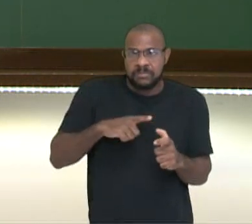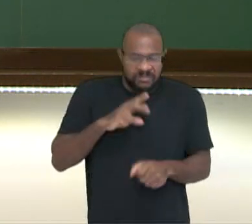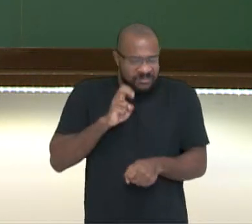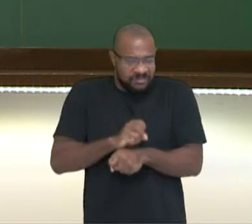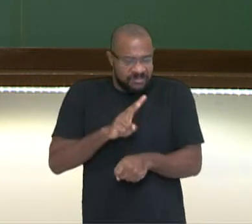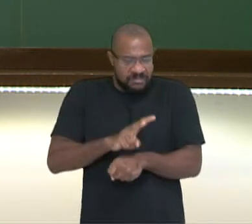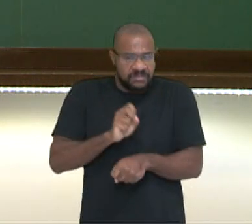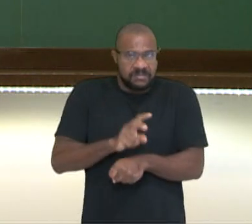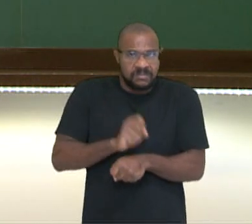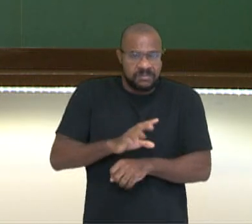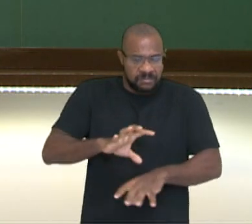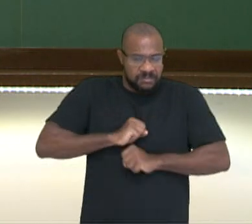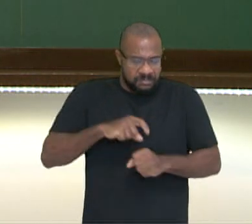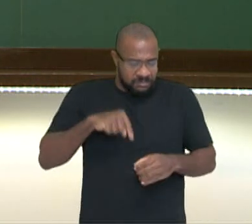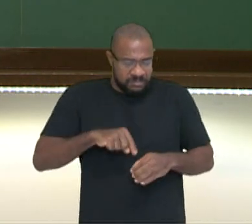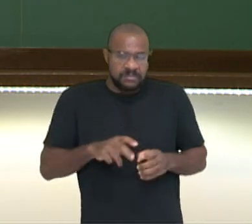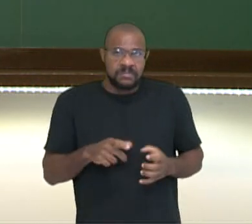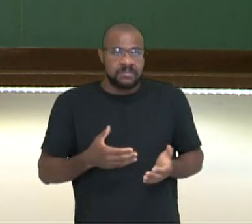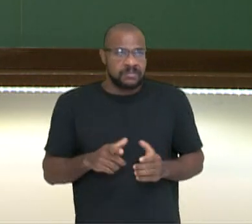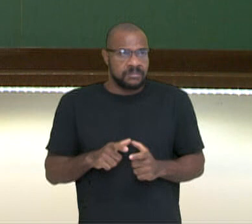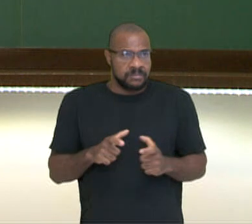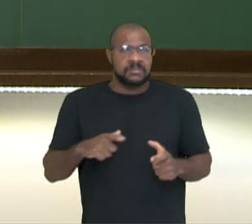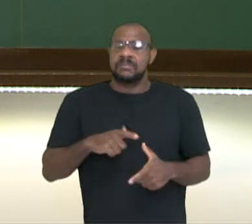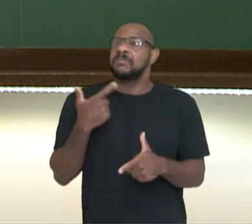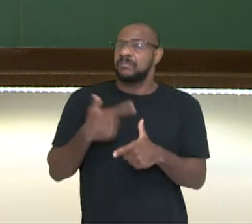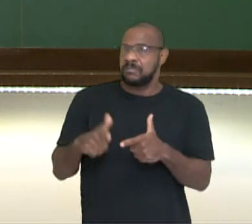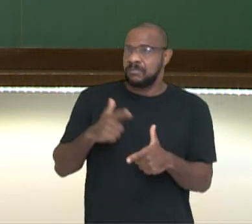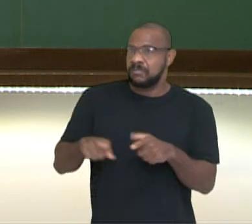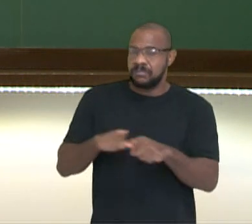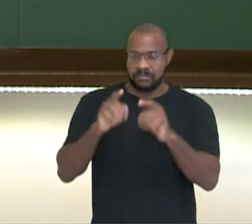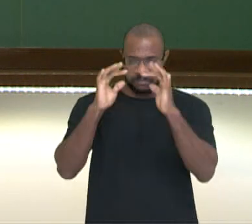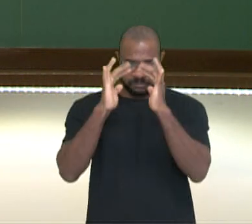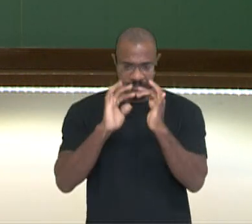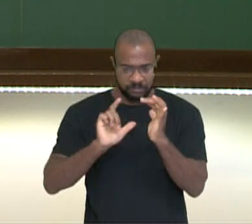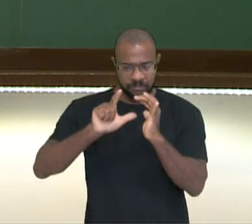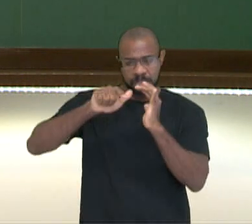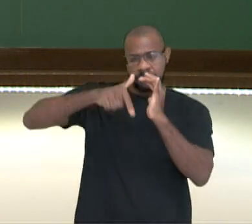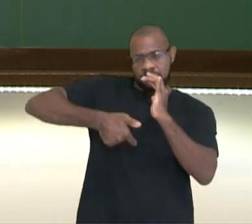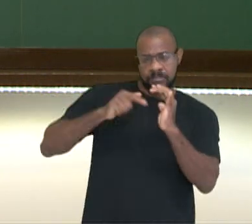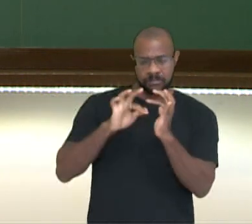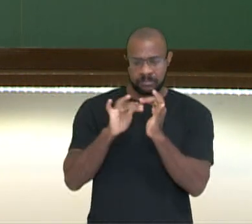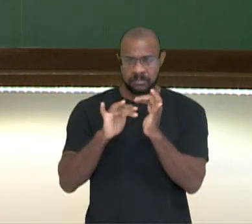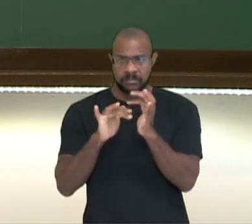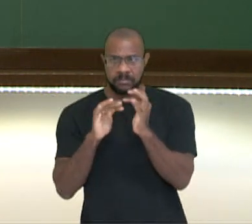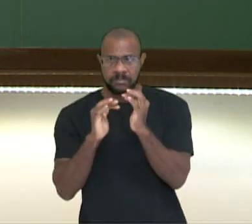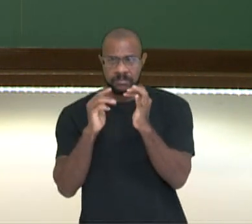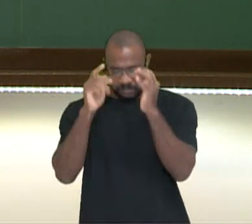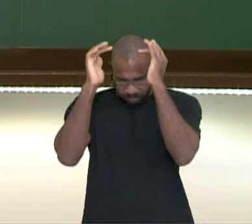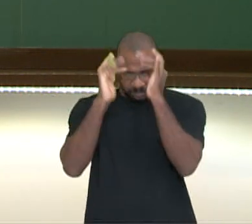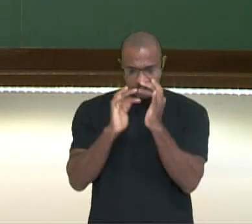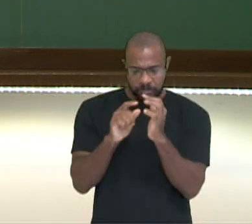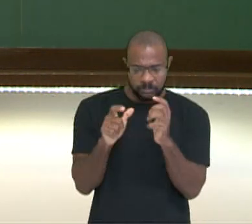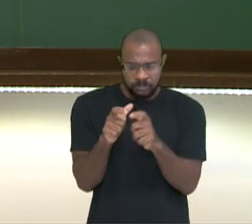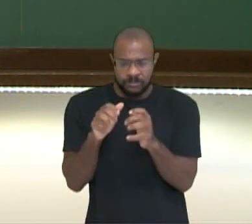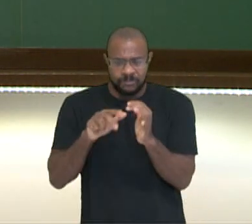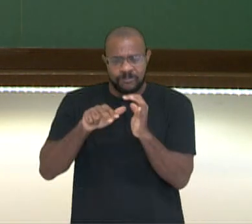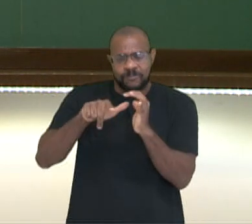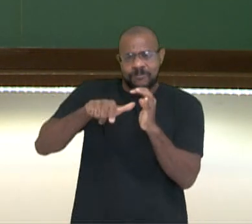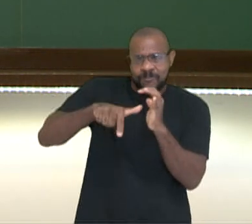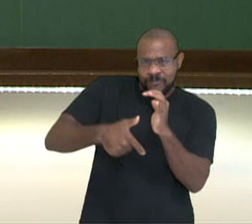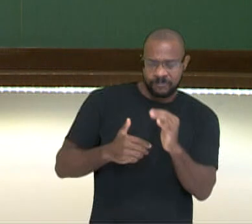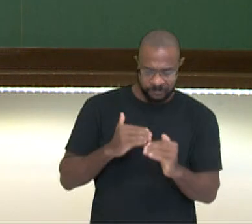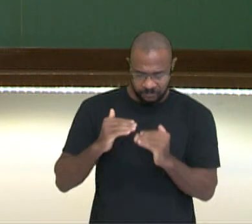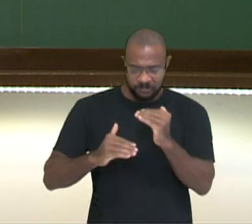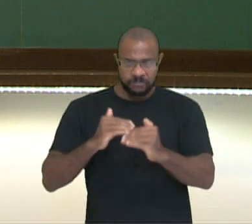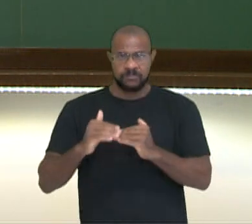Zika durante a gestação, acabam apresentando alguns atrasos no desenvolvimento cognitivo ao longo, né, do seu crescimento